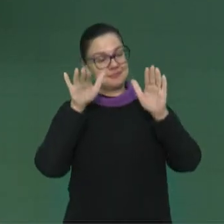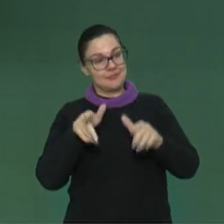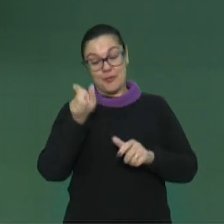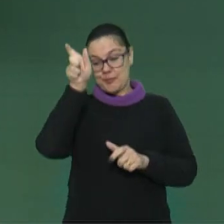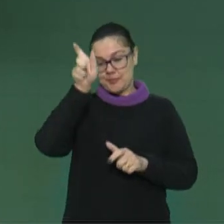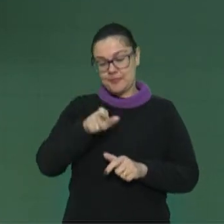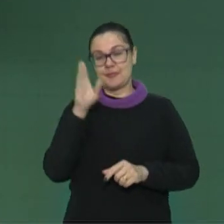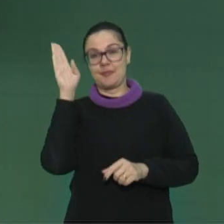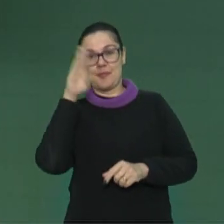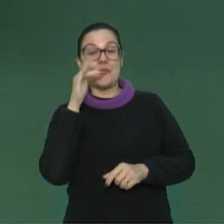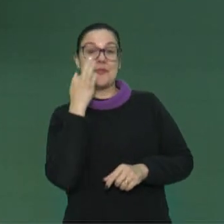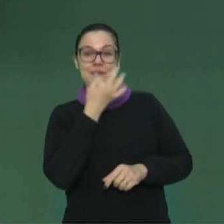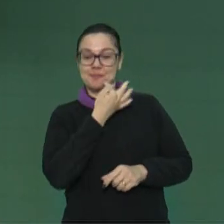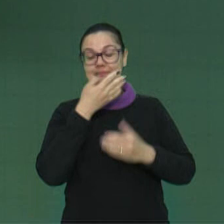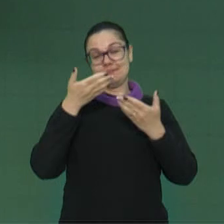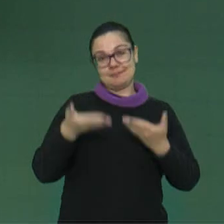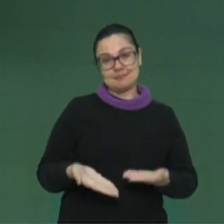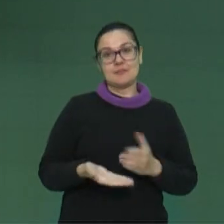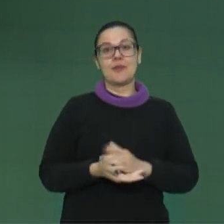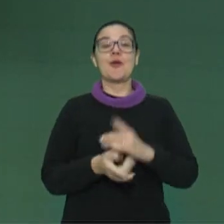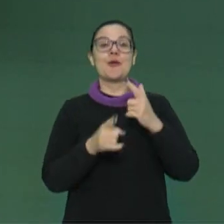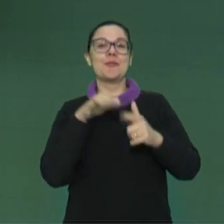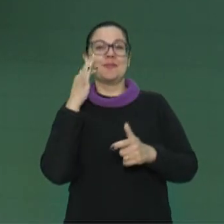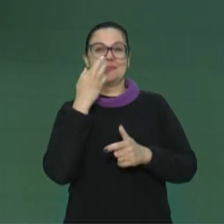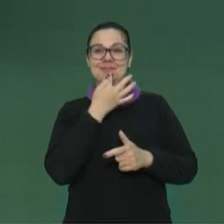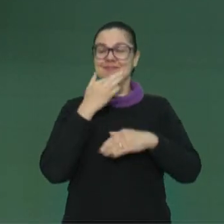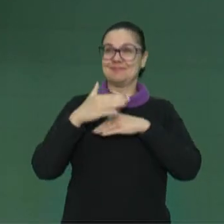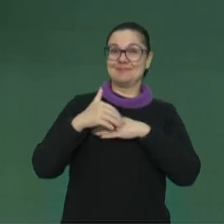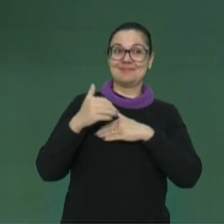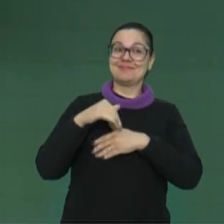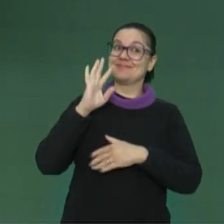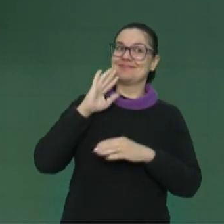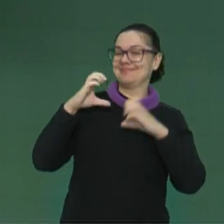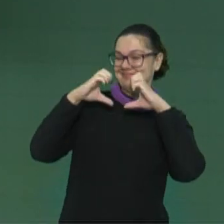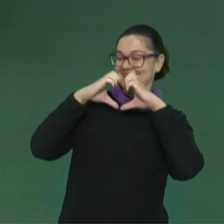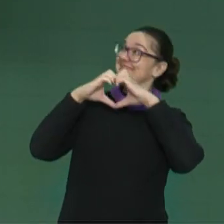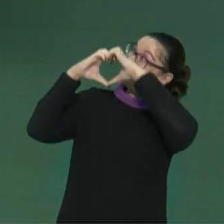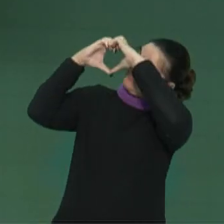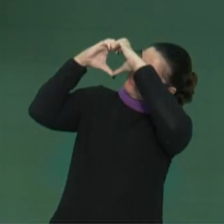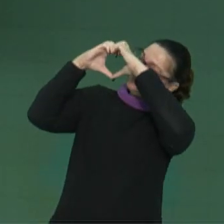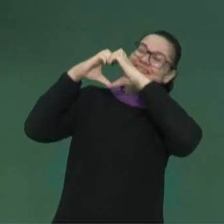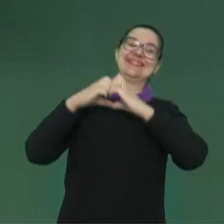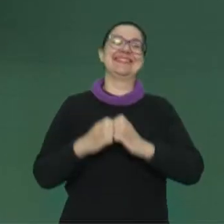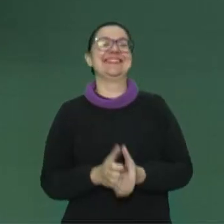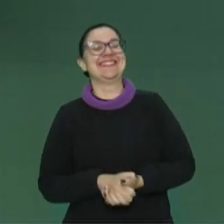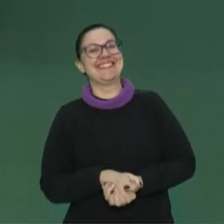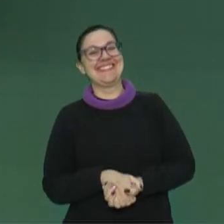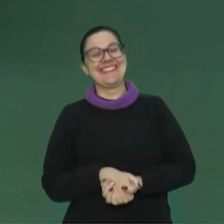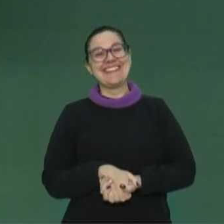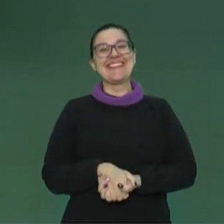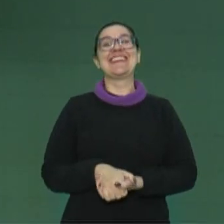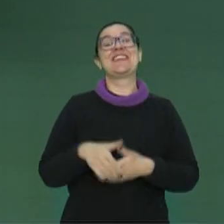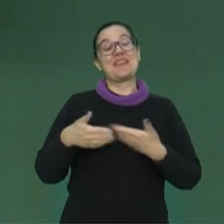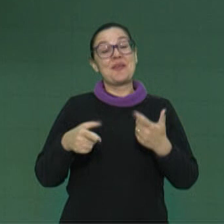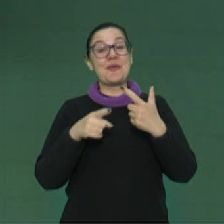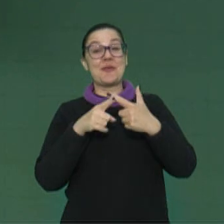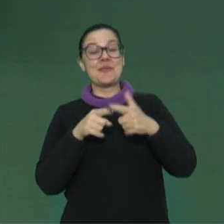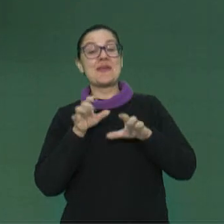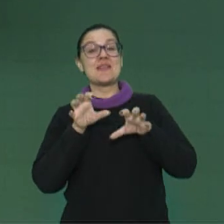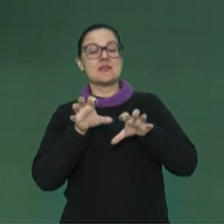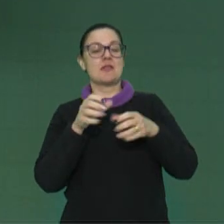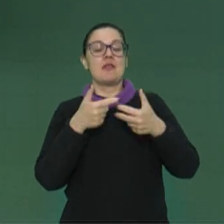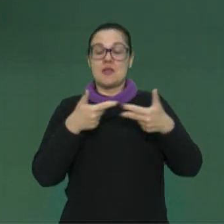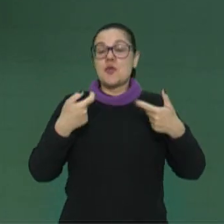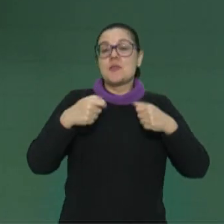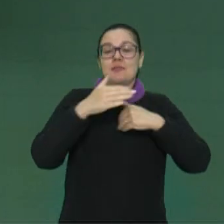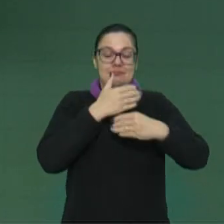humano que fez mal para ela, né? Porque a Fran é uma pessoa muito legal. Então, ó, coraçãozinho pra Fran, né, gente? Por quê? Porque a gente tem que tratar as